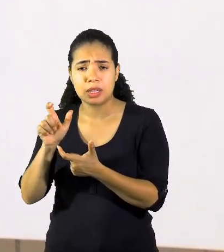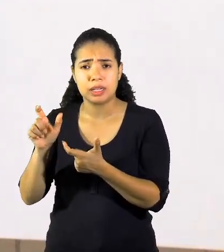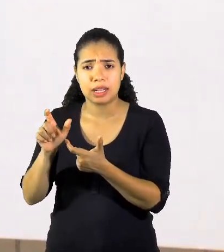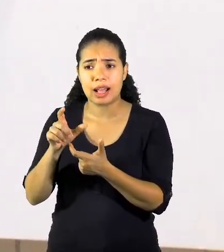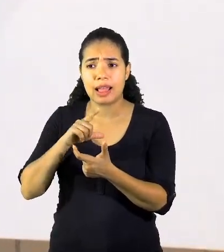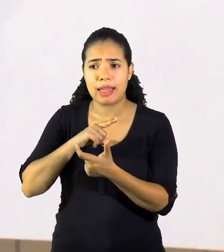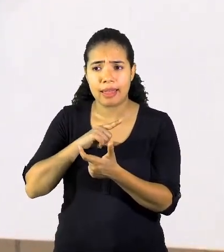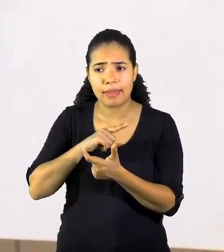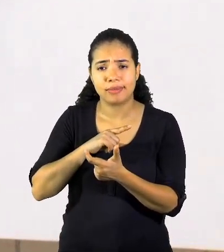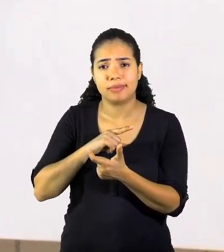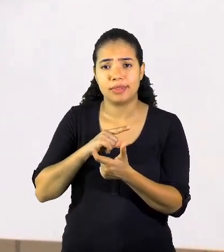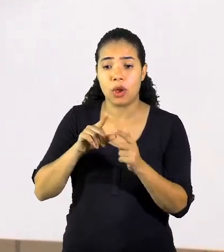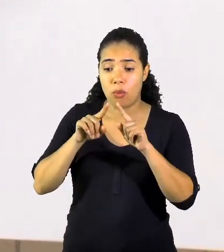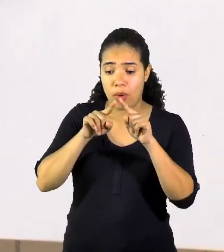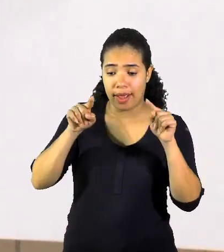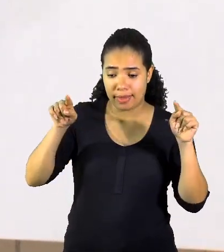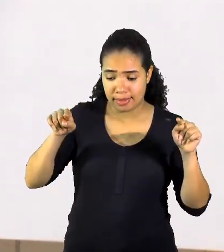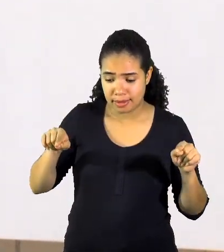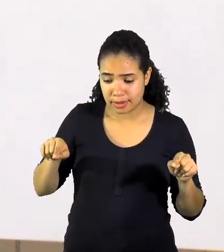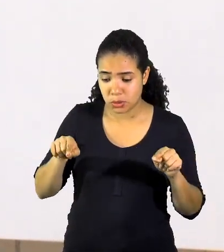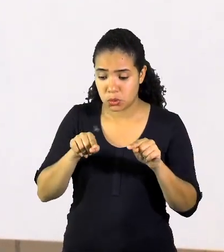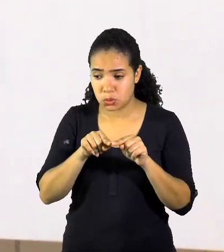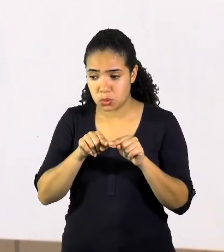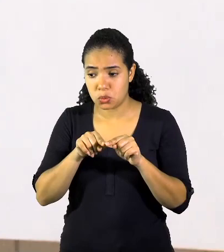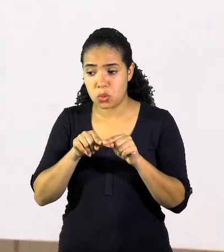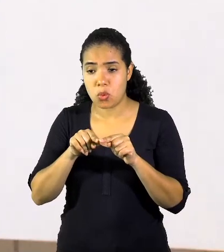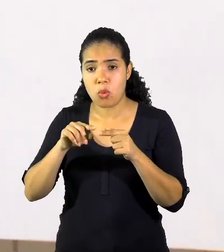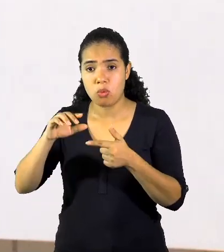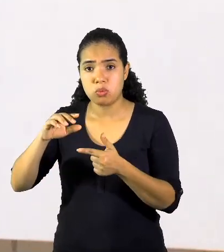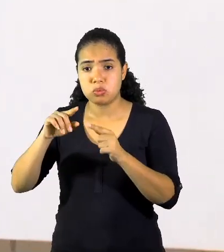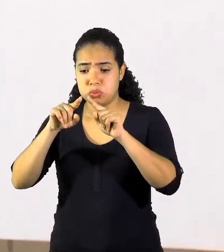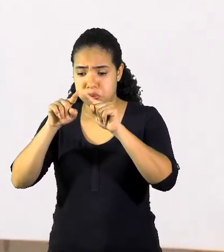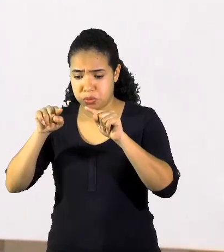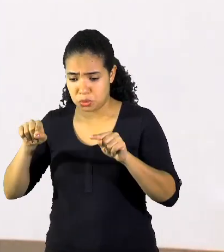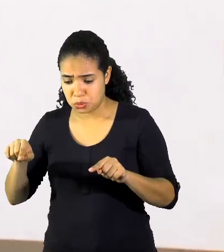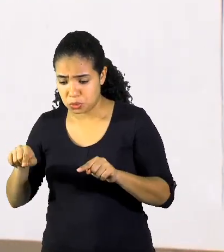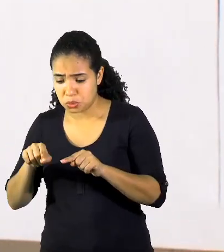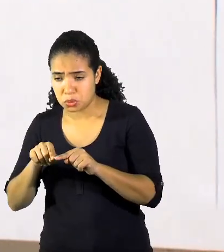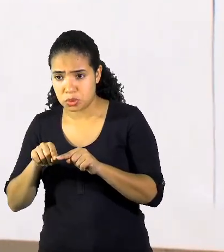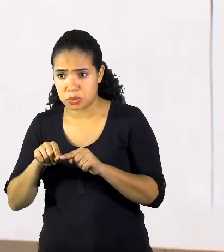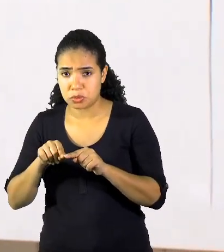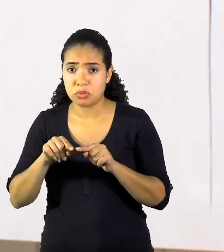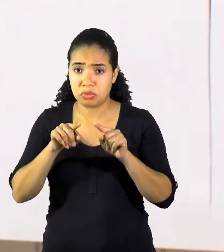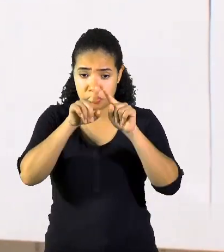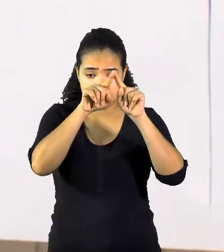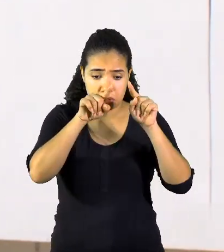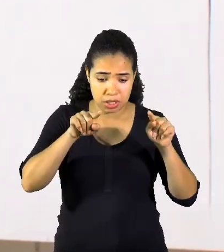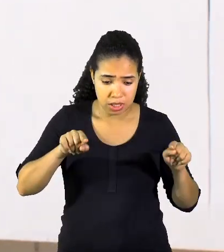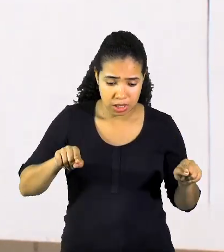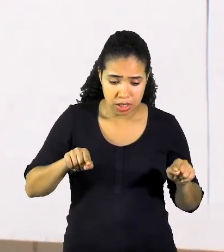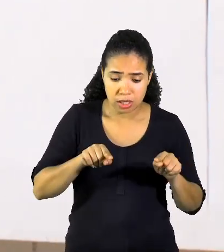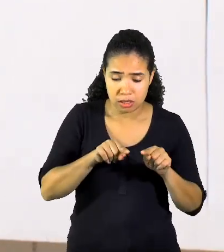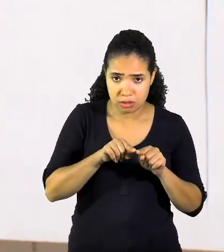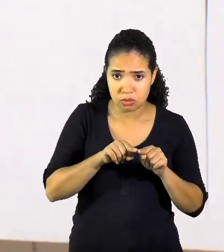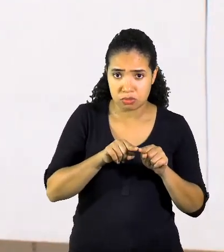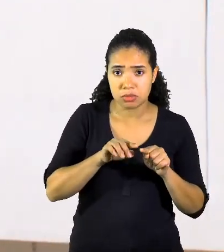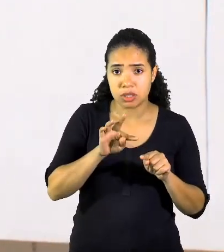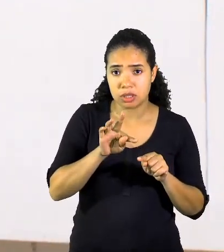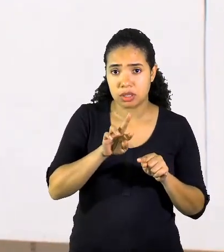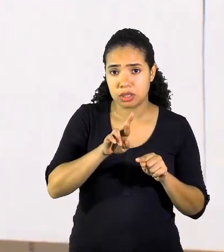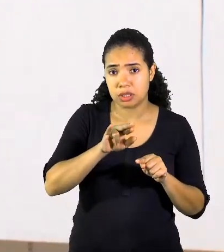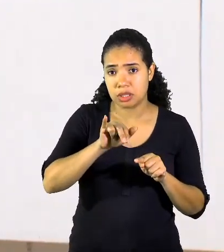O triângulo e o retângulo. O que, que define um triângulo? Três lados, três